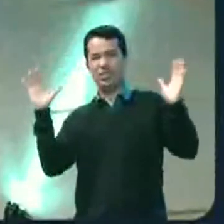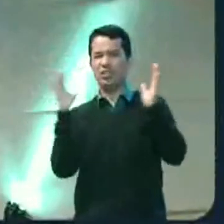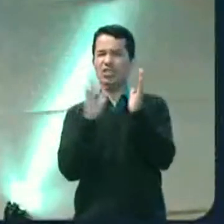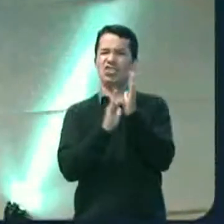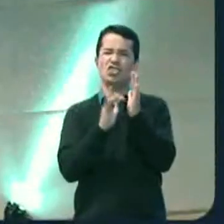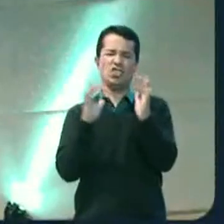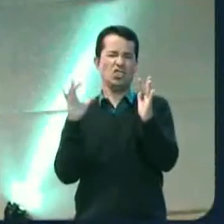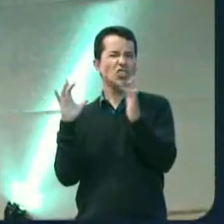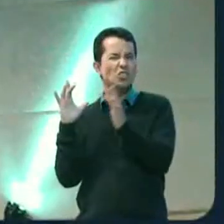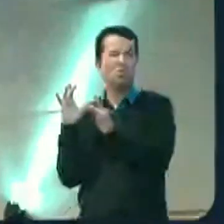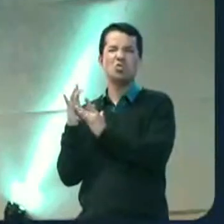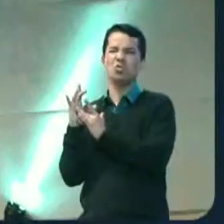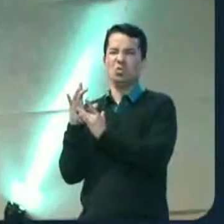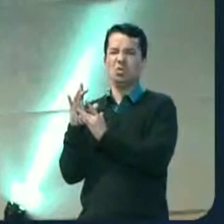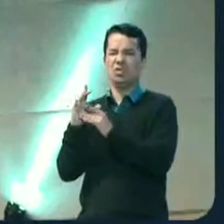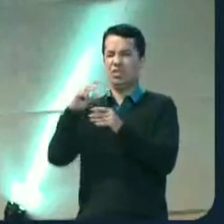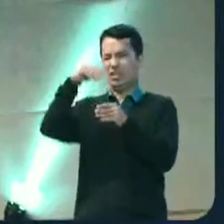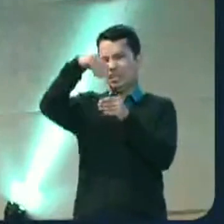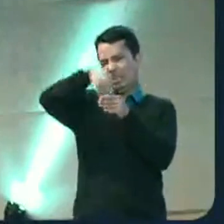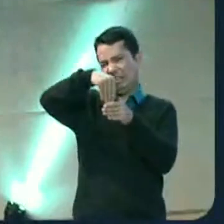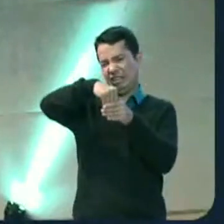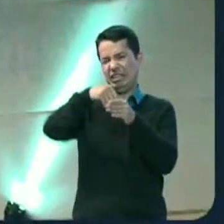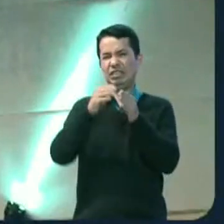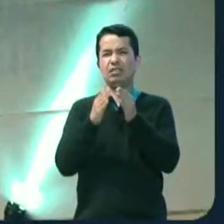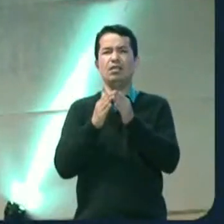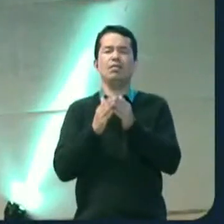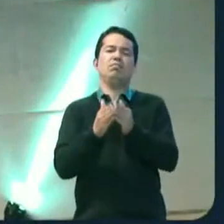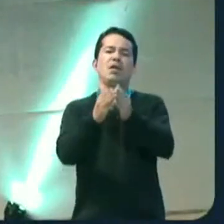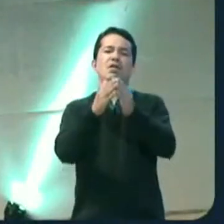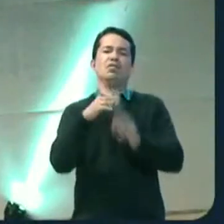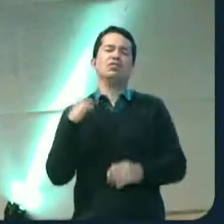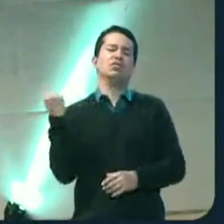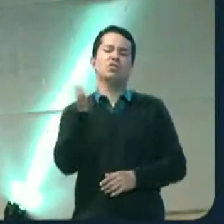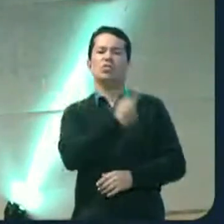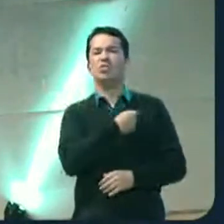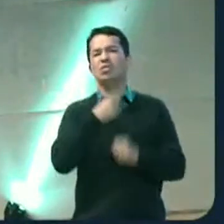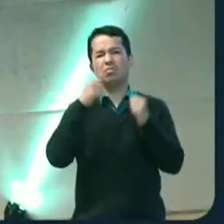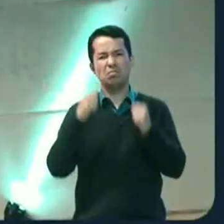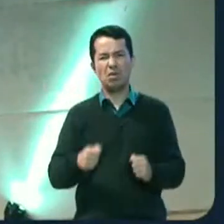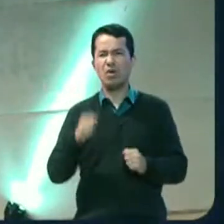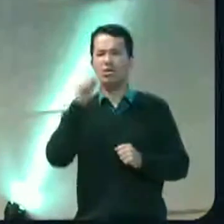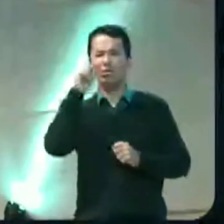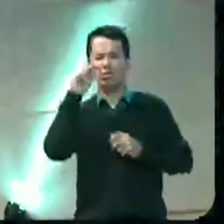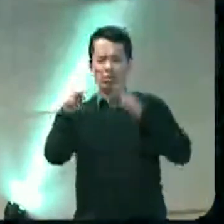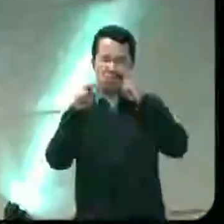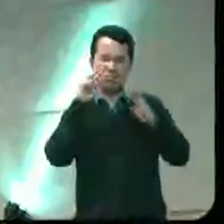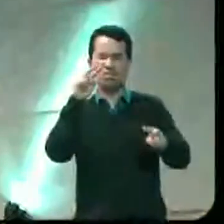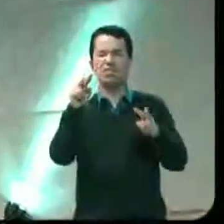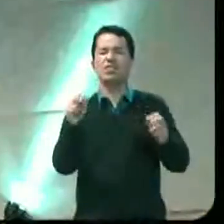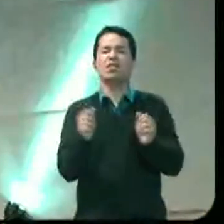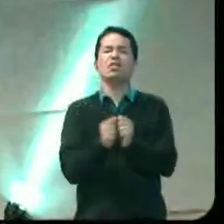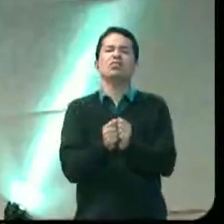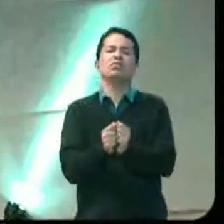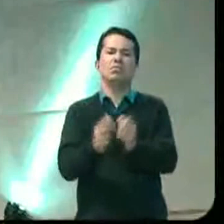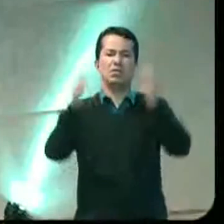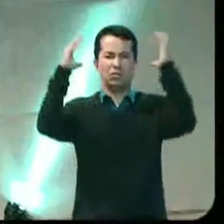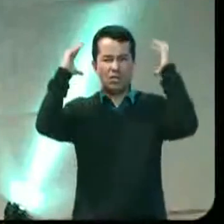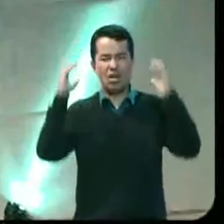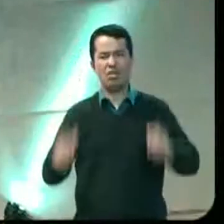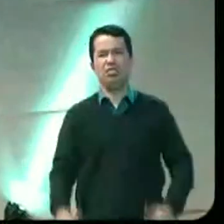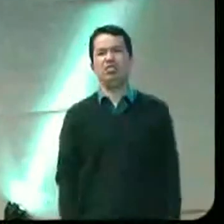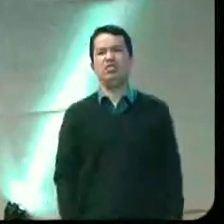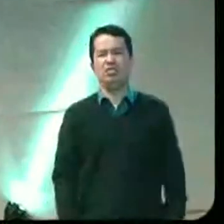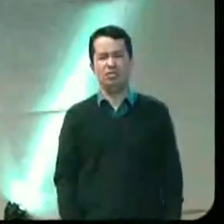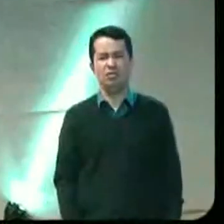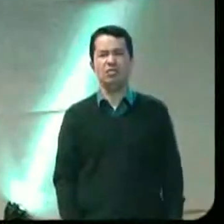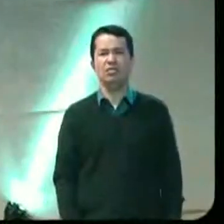pode testemunhar milagres na nossa vida nesse tempo sim. Não importa se as coisas estão